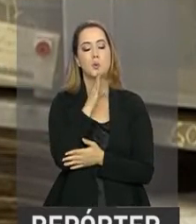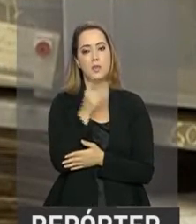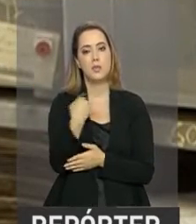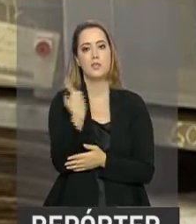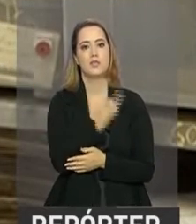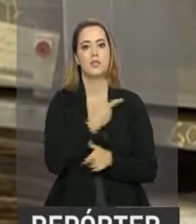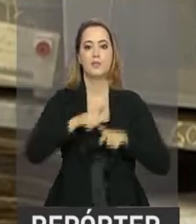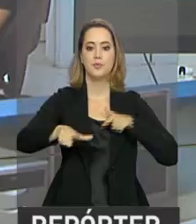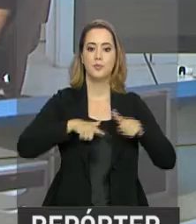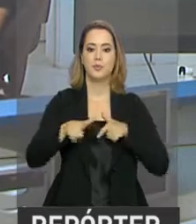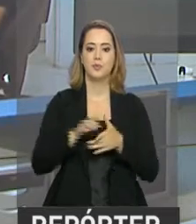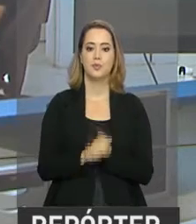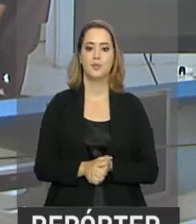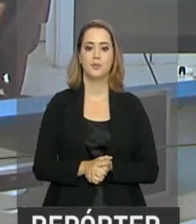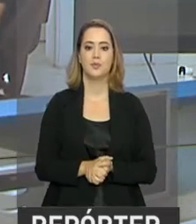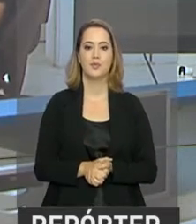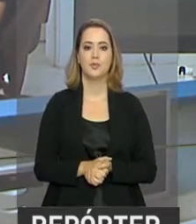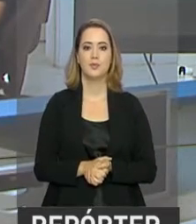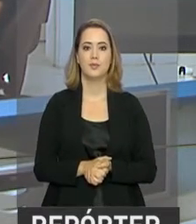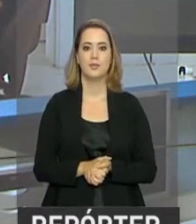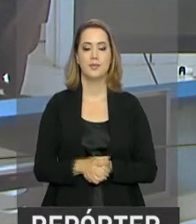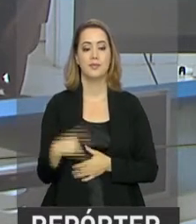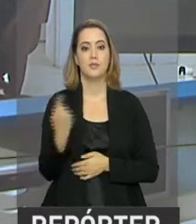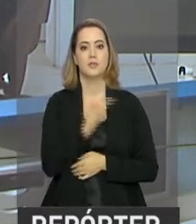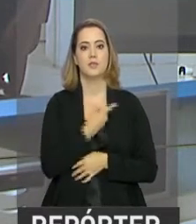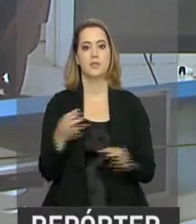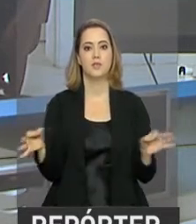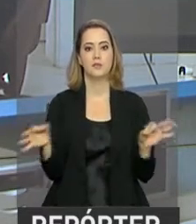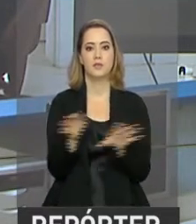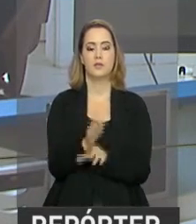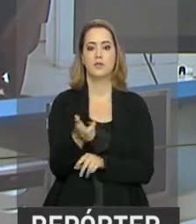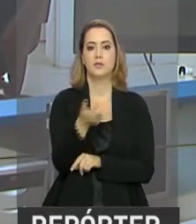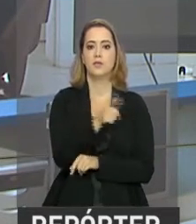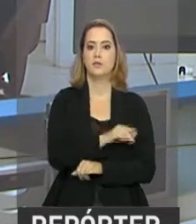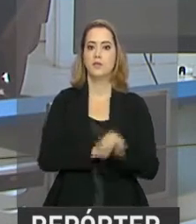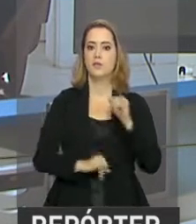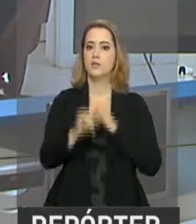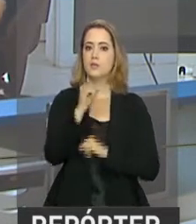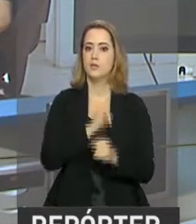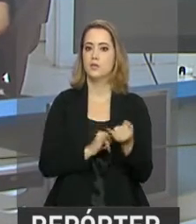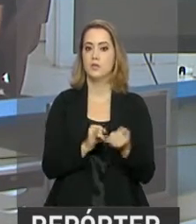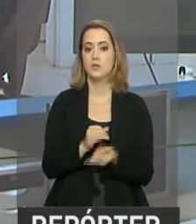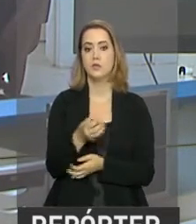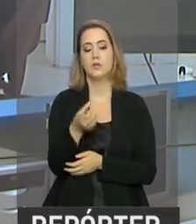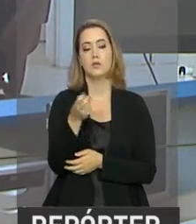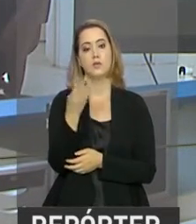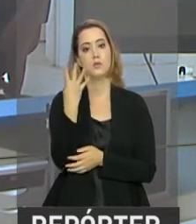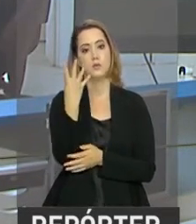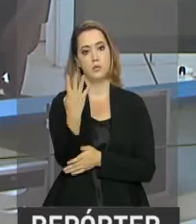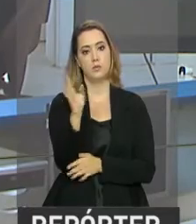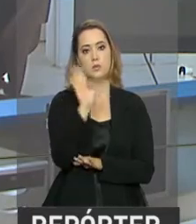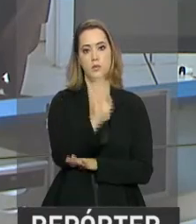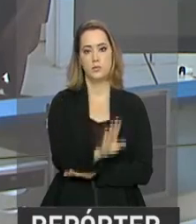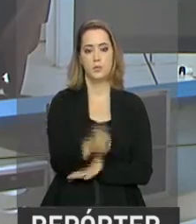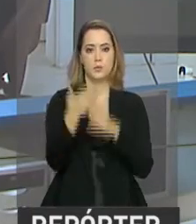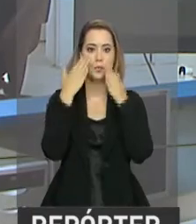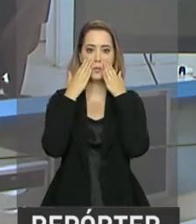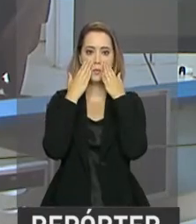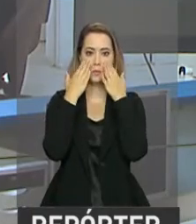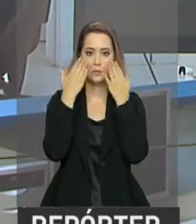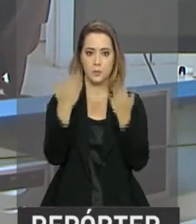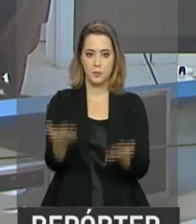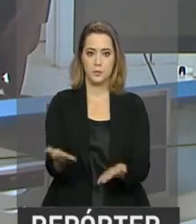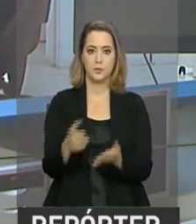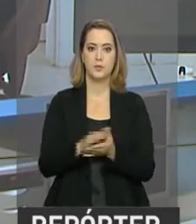do nosso trabalho e nós ficamos por aqui voltamos a qualquer momento com outras informações ou às quatro da tarde na